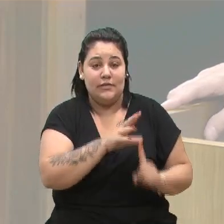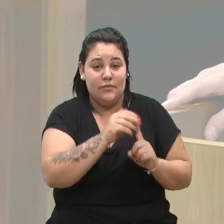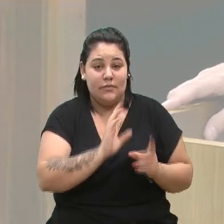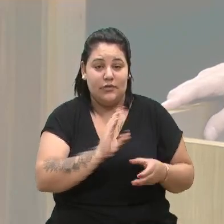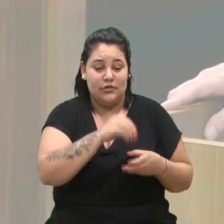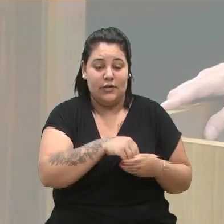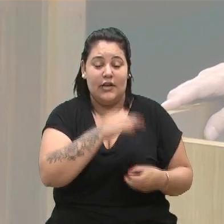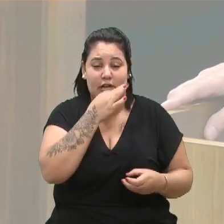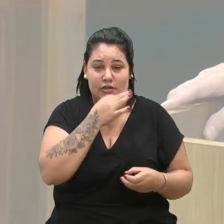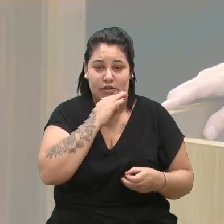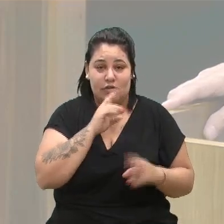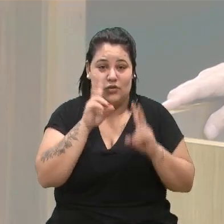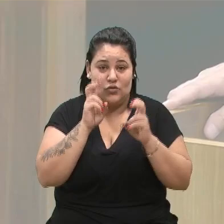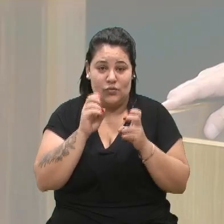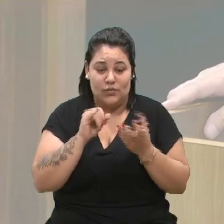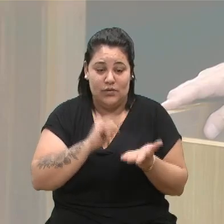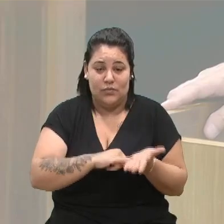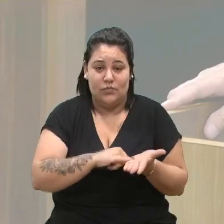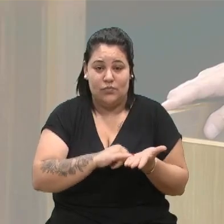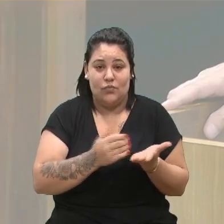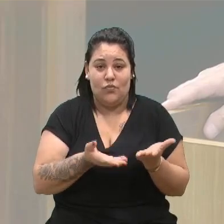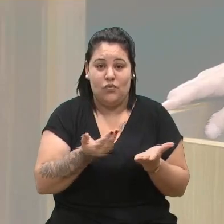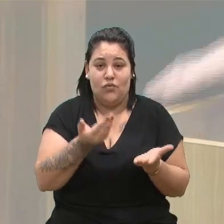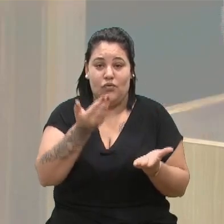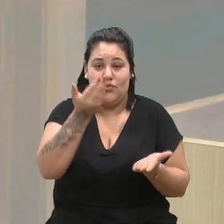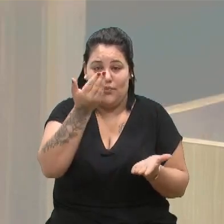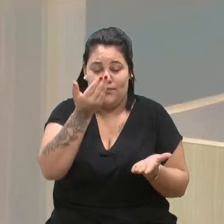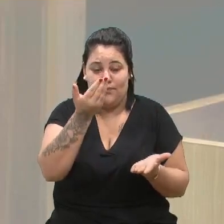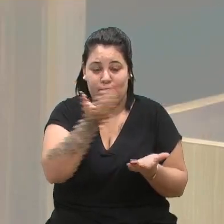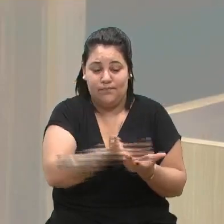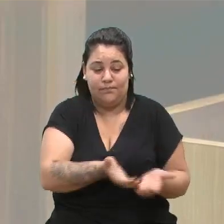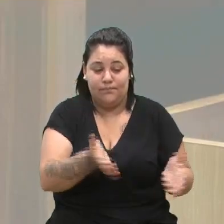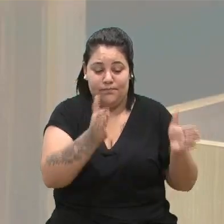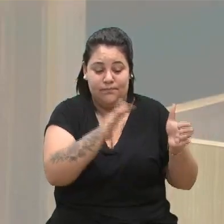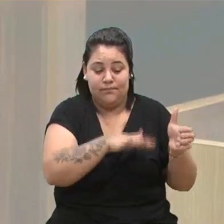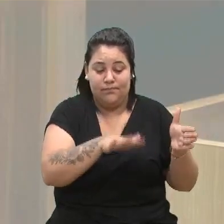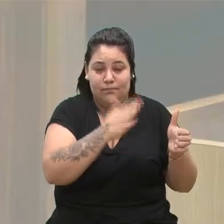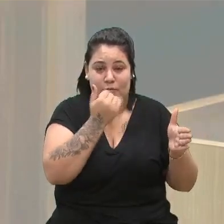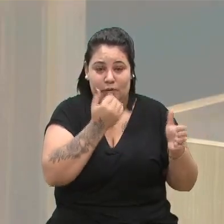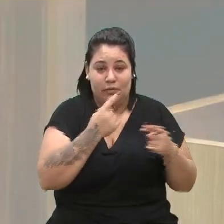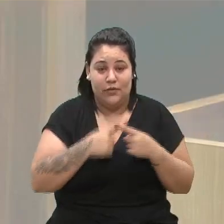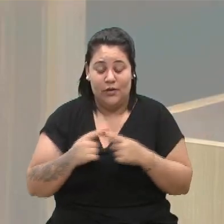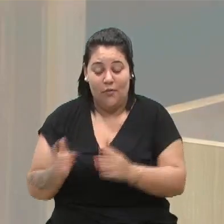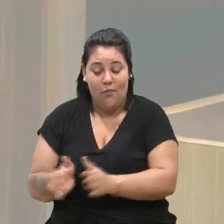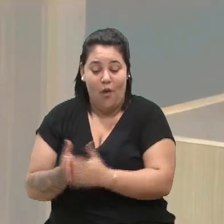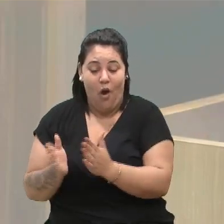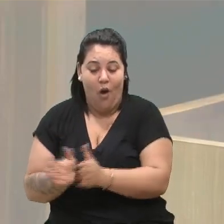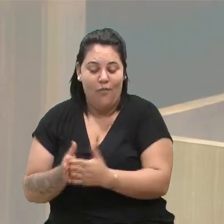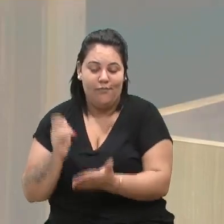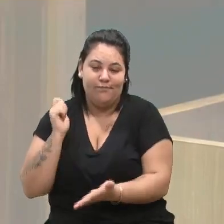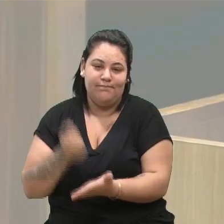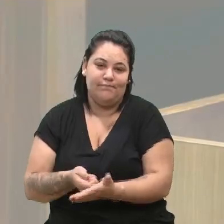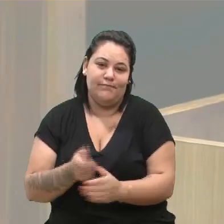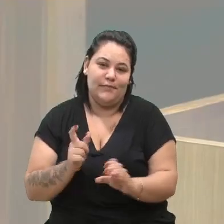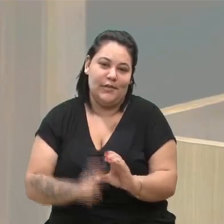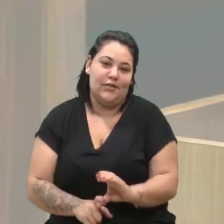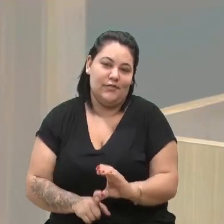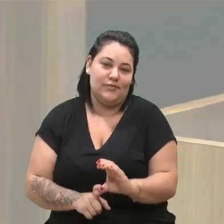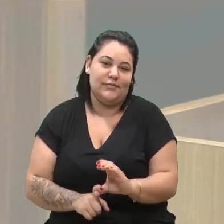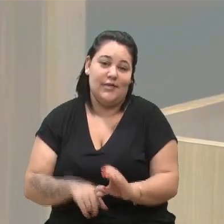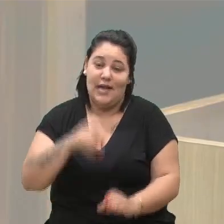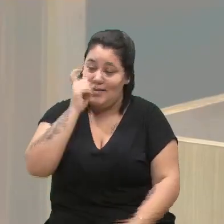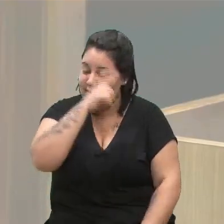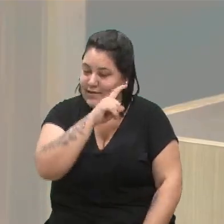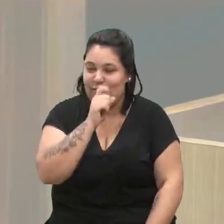sobre o aumento de impostos na cesta básica. Porque o mais pobre vai pagar a conta. É sempre assim, estoura do lado mais